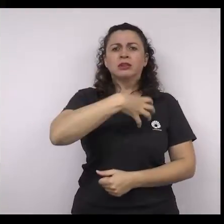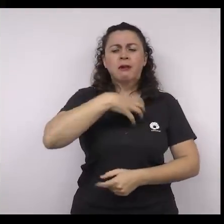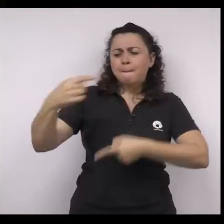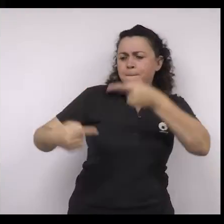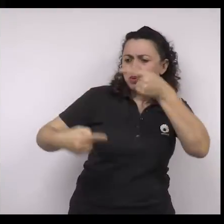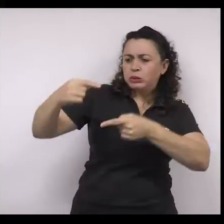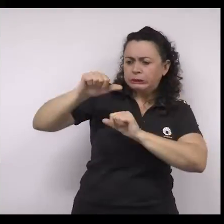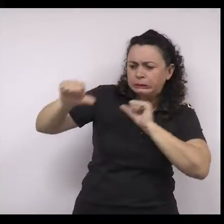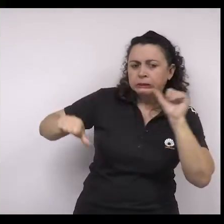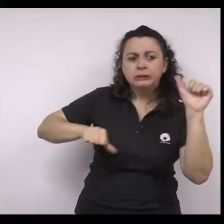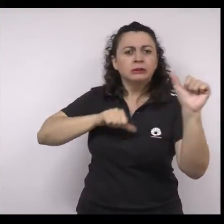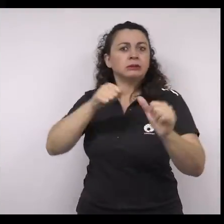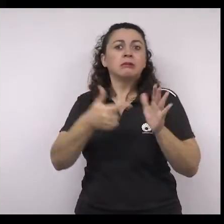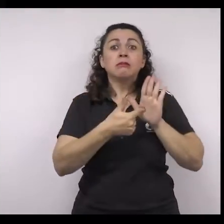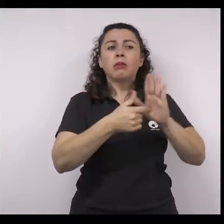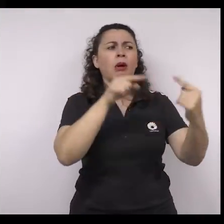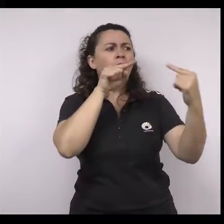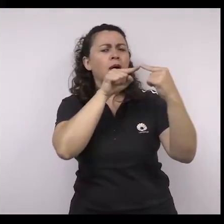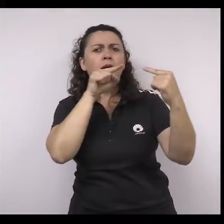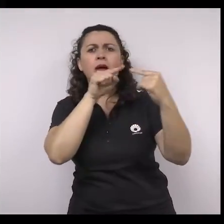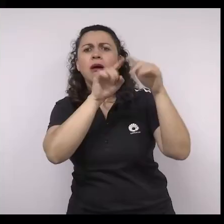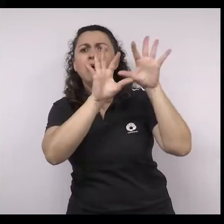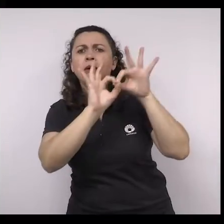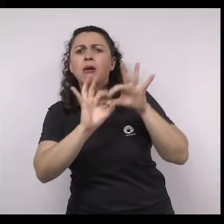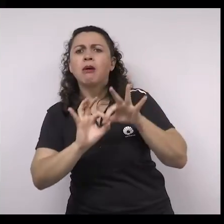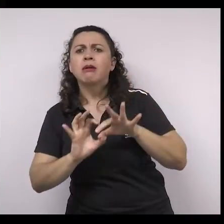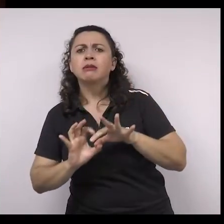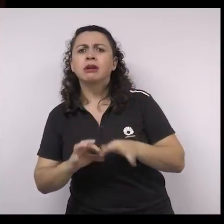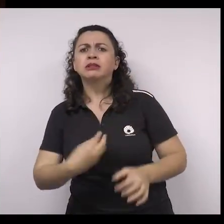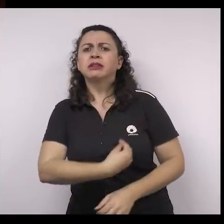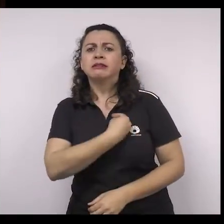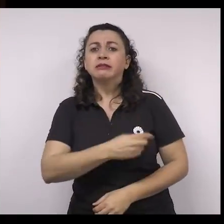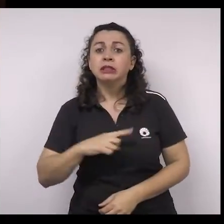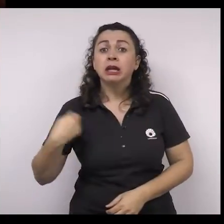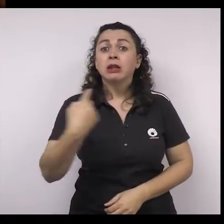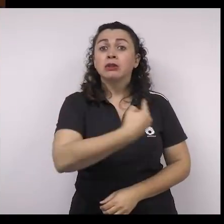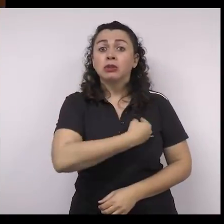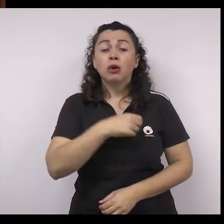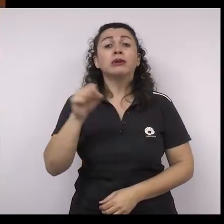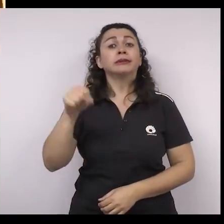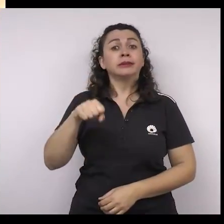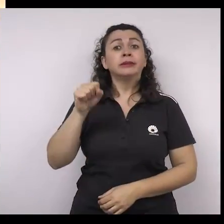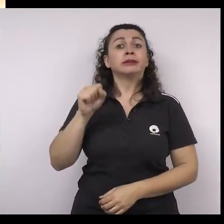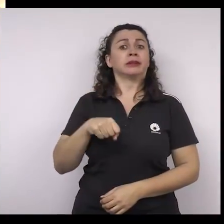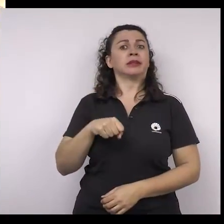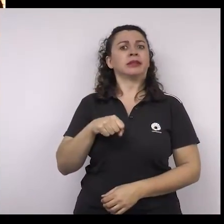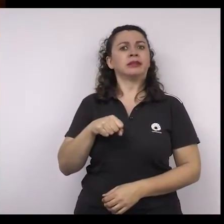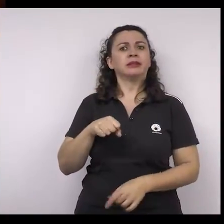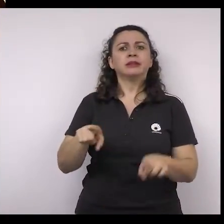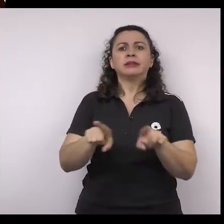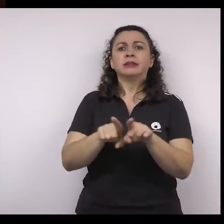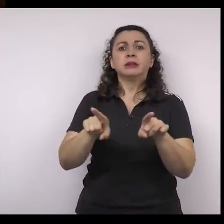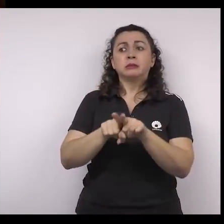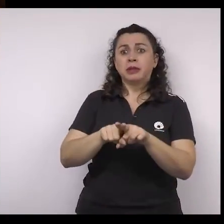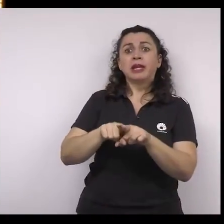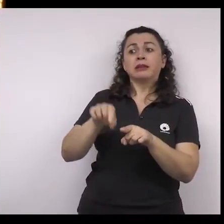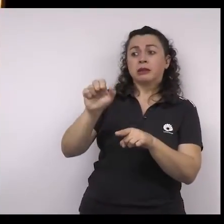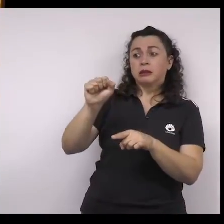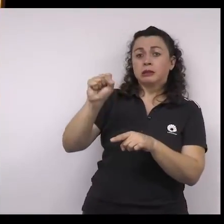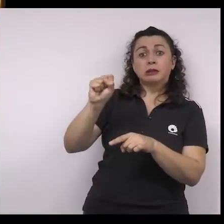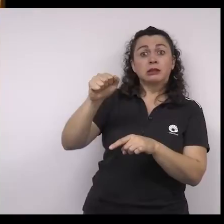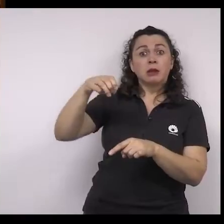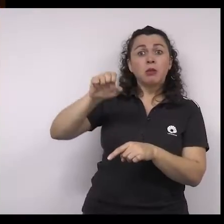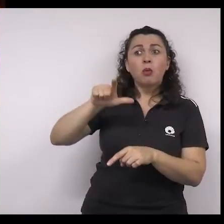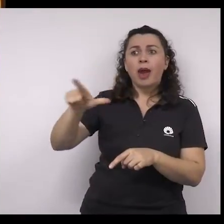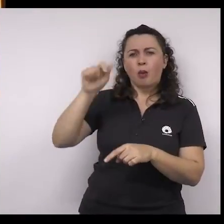né? Essa obra, do jeito que ela foi interpretada, ela mostra quanto ela é atemporal, tanto na modernidade de hoje,